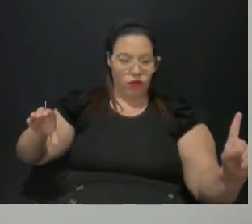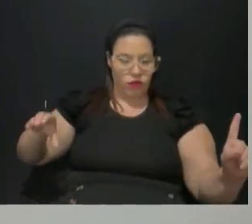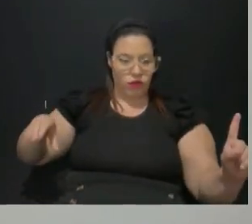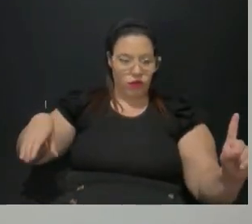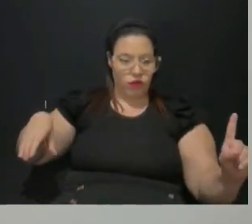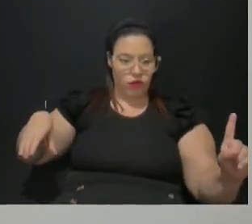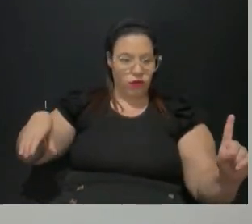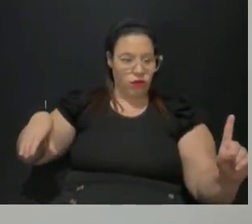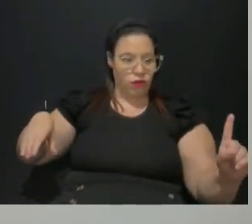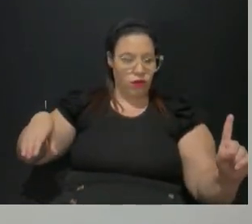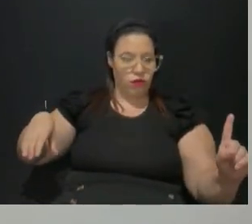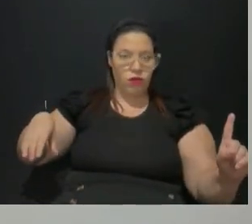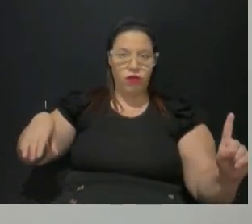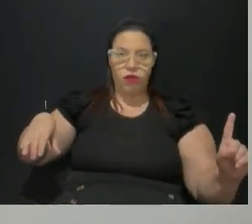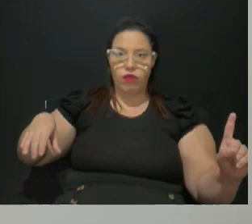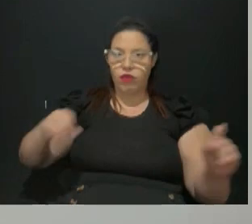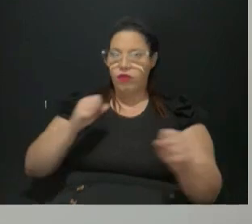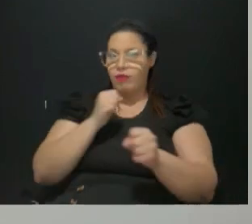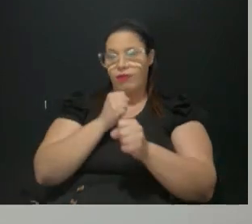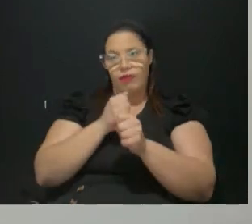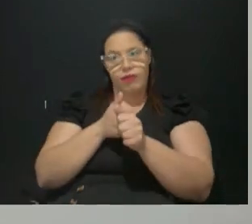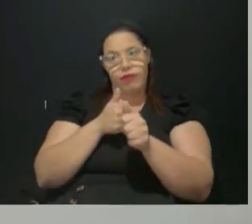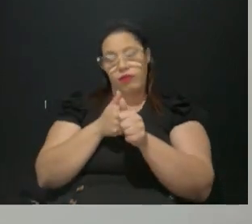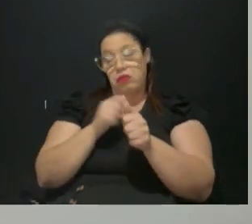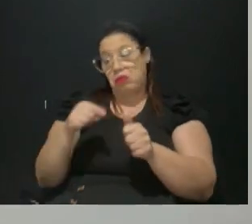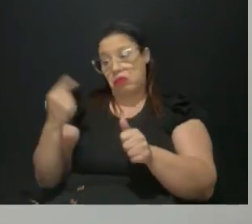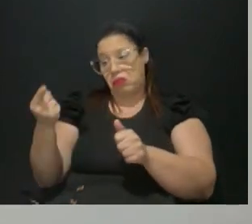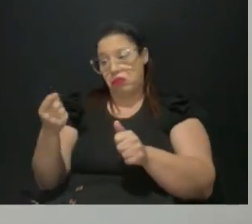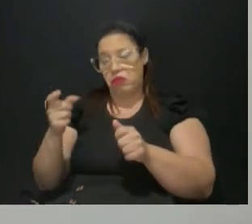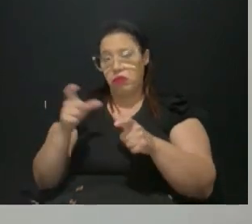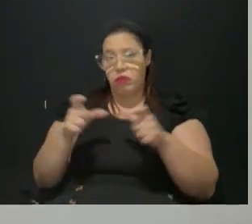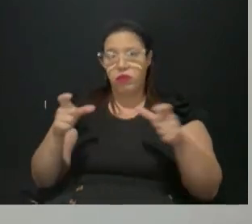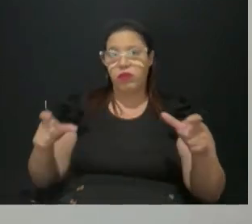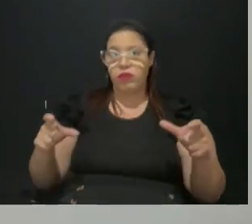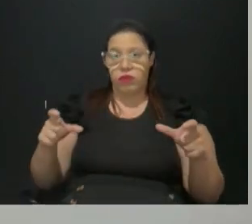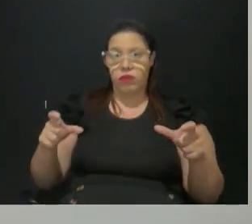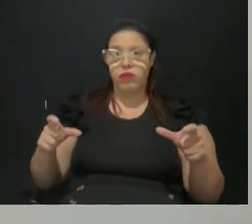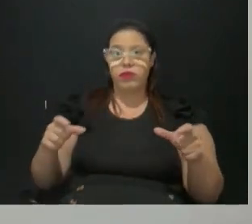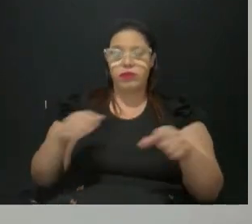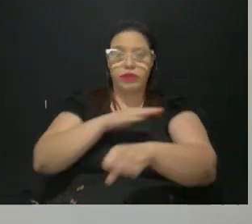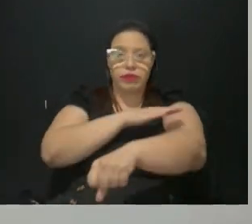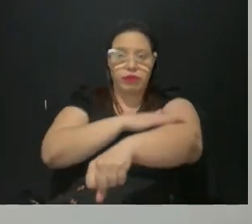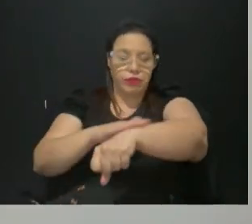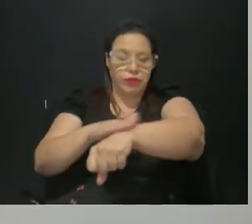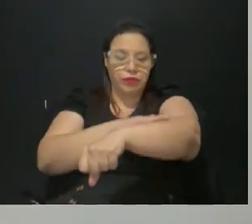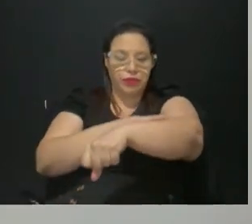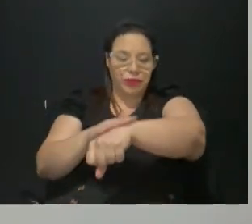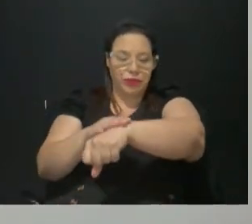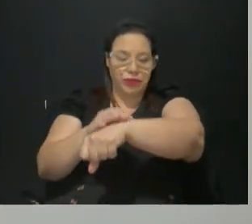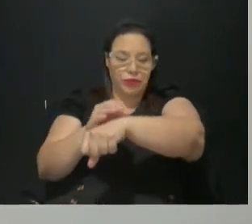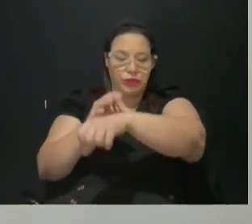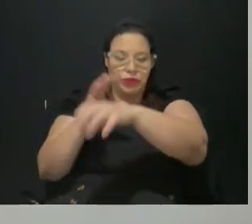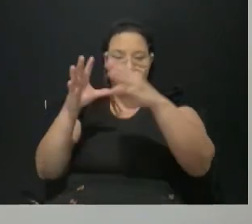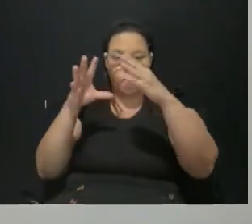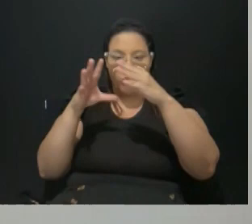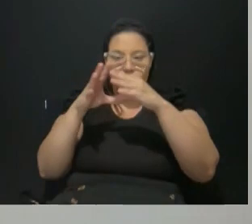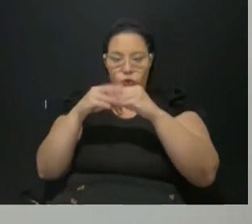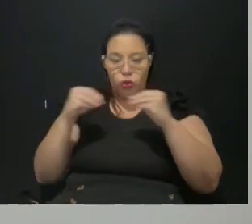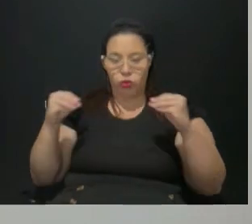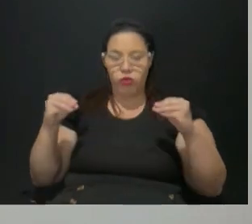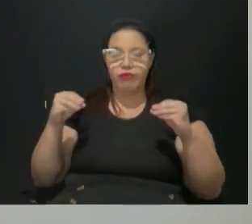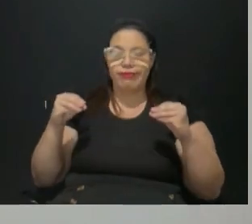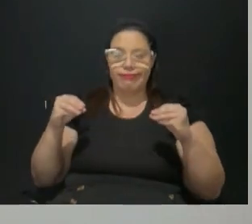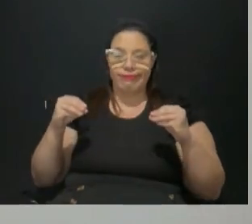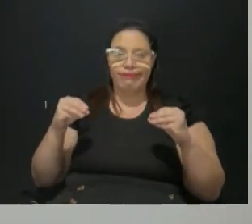sem contato próximo, enfim, com outras pessoas, até que todas as lesões cicatrizem. Então